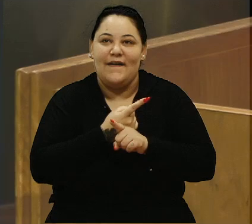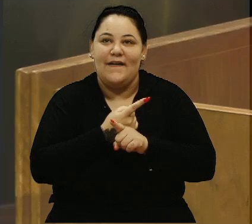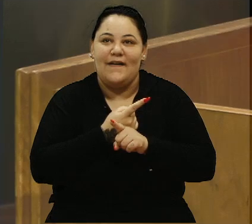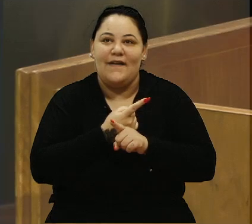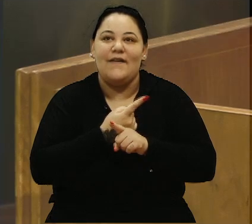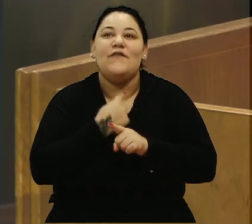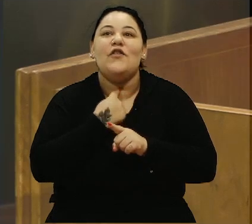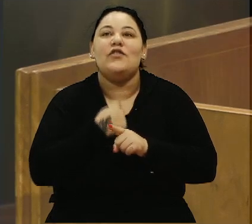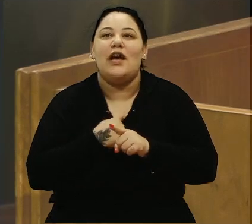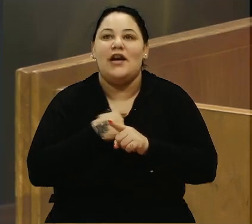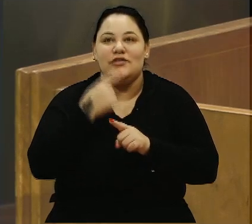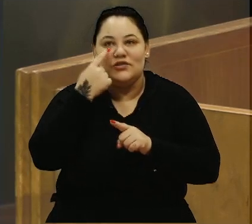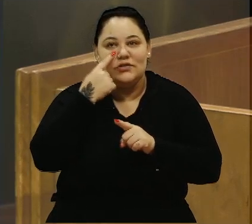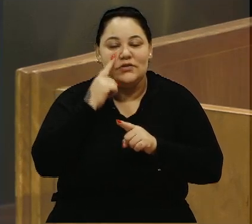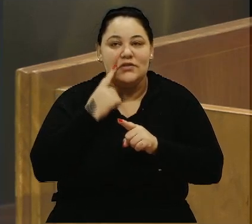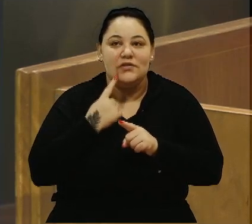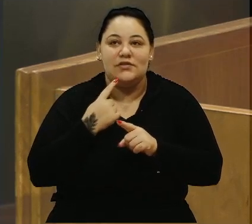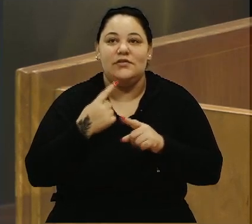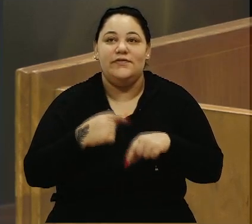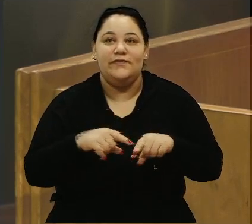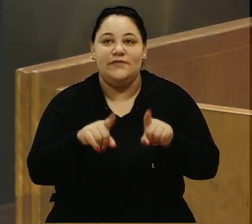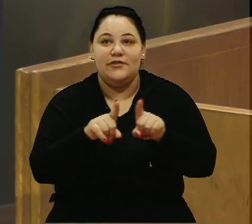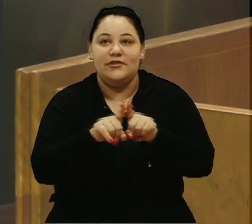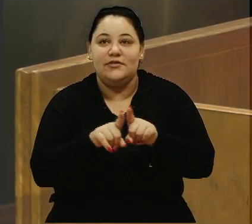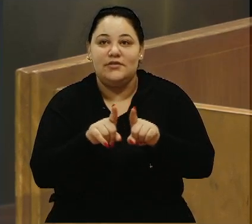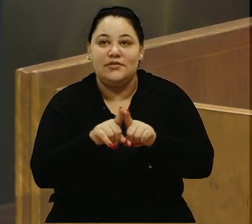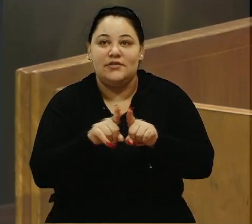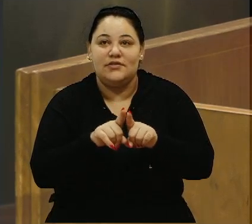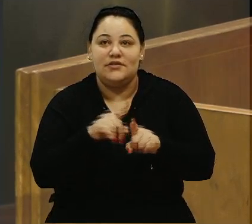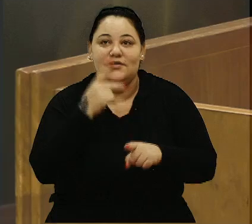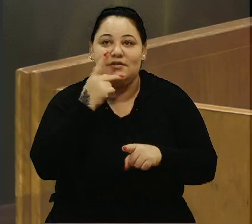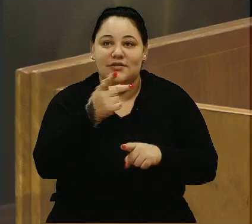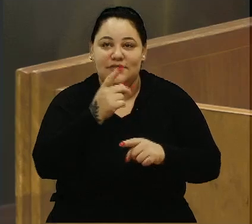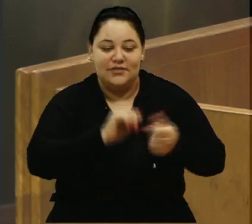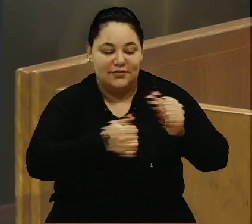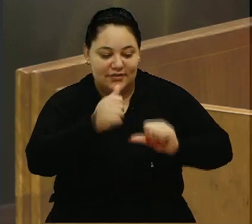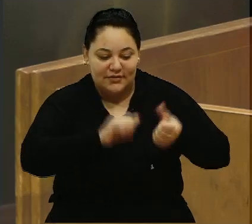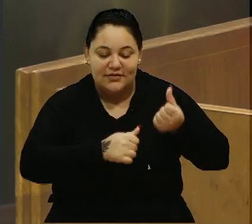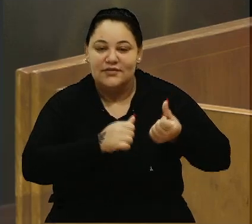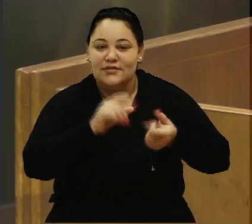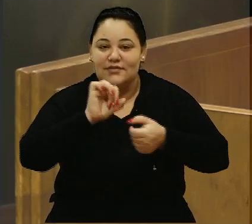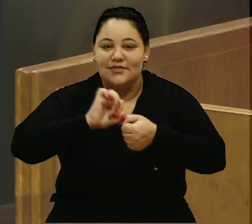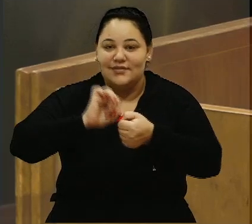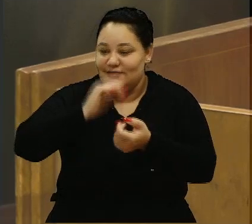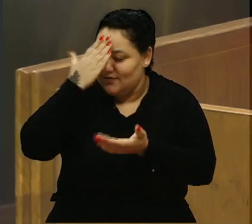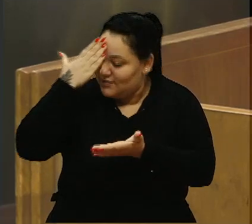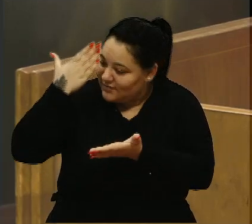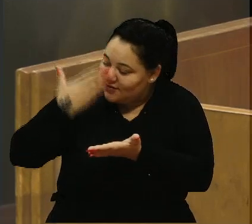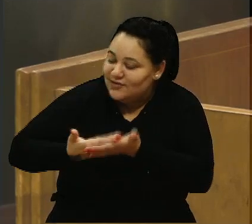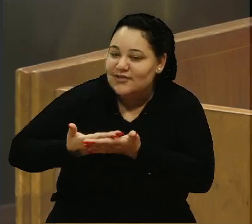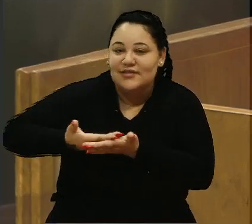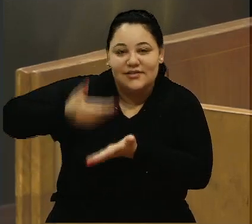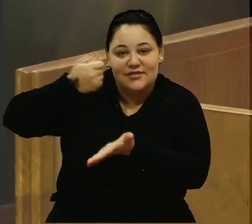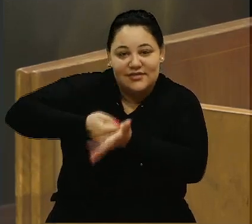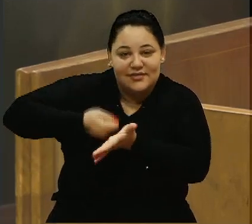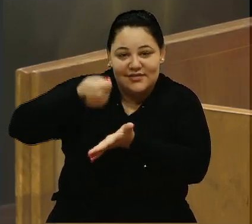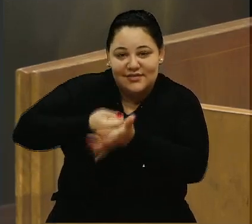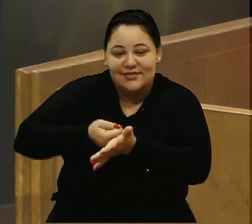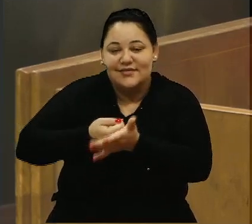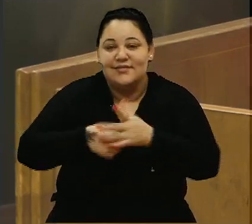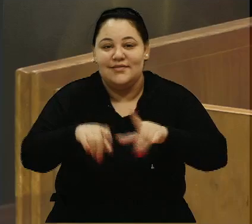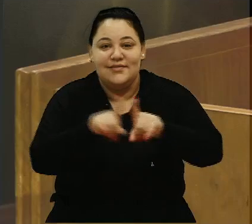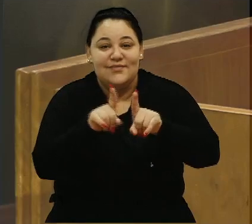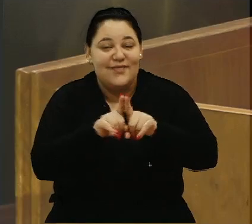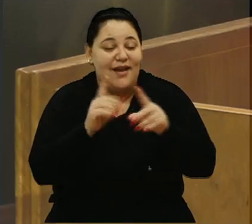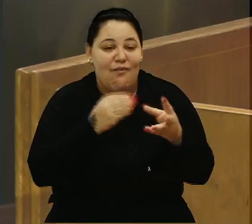chorar, da gente falar de algo que a gente faz de verdade, assim, né? Que a gente acredita, que a gente luta e que vai muito,